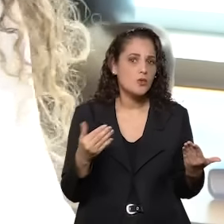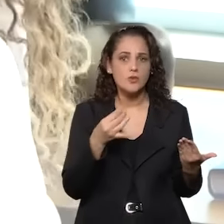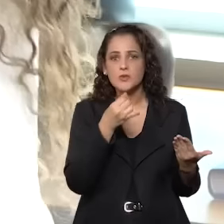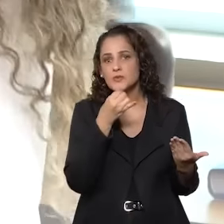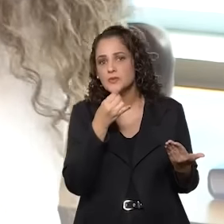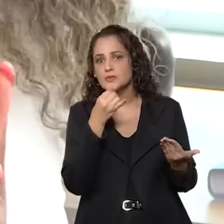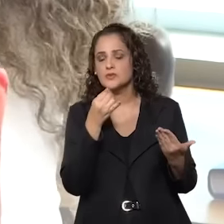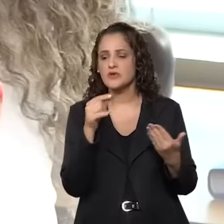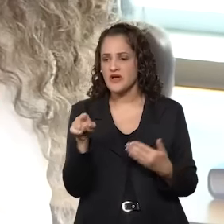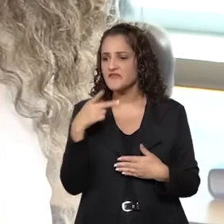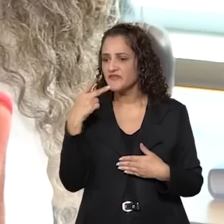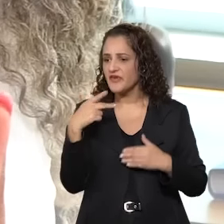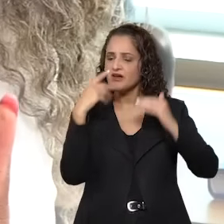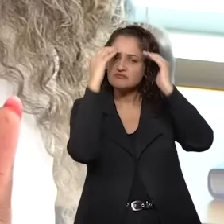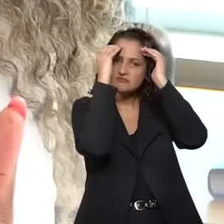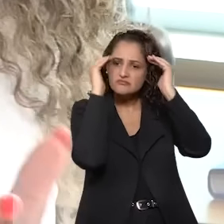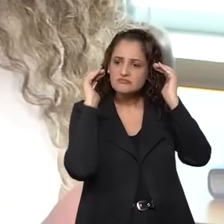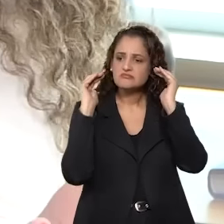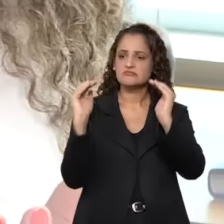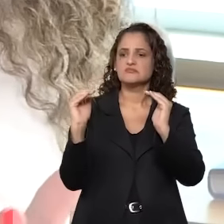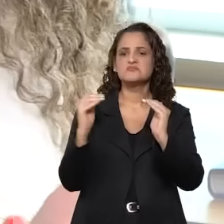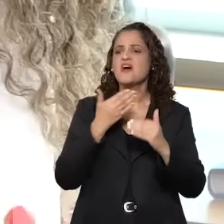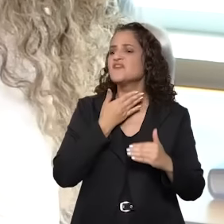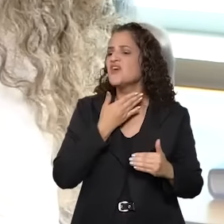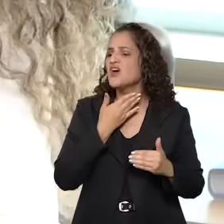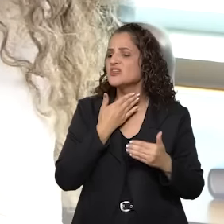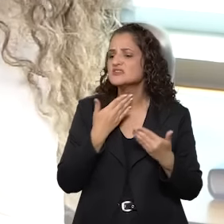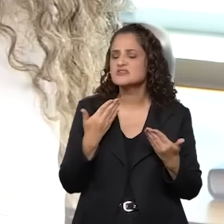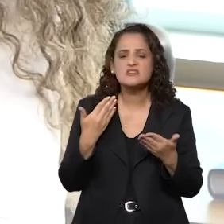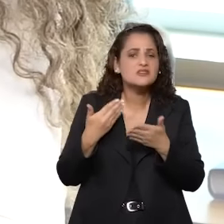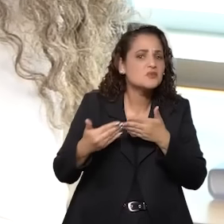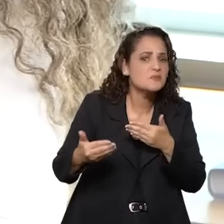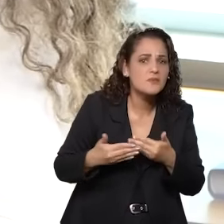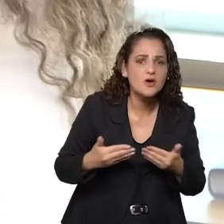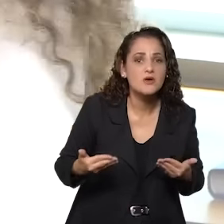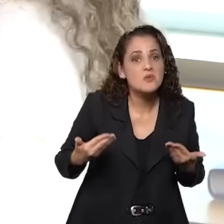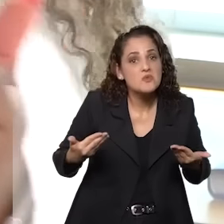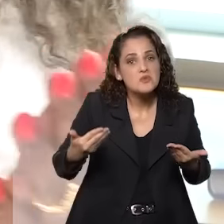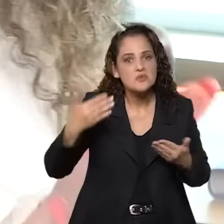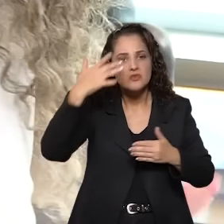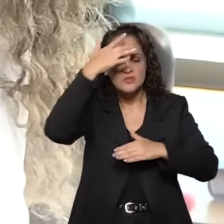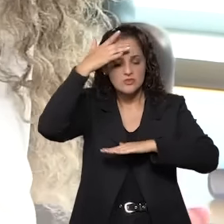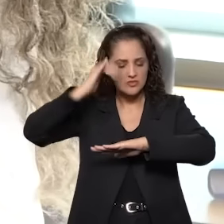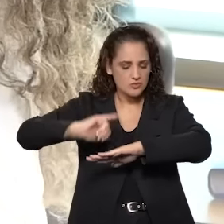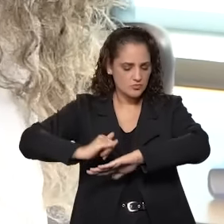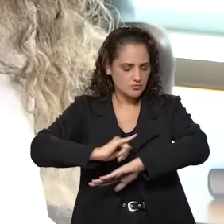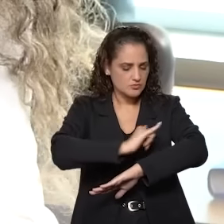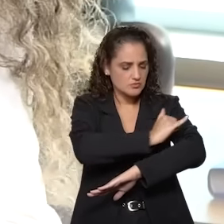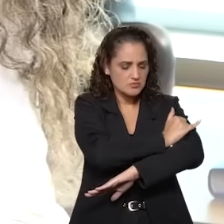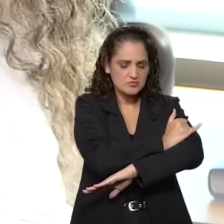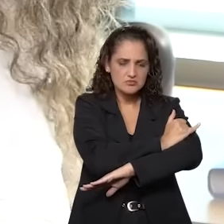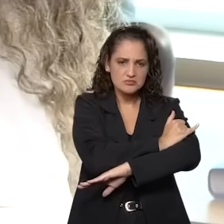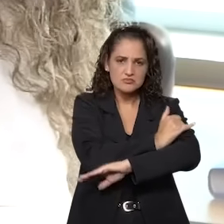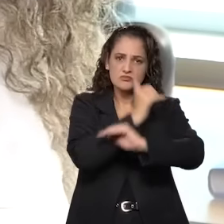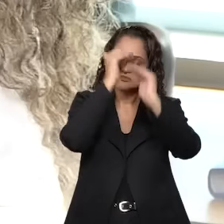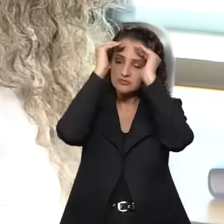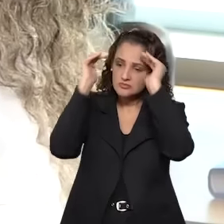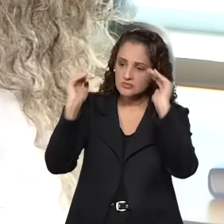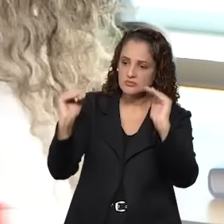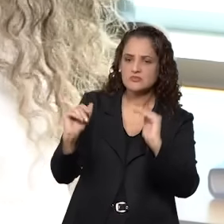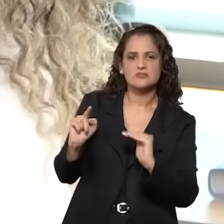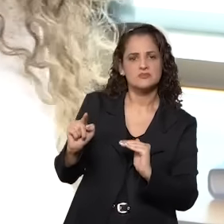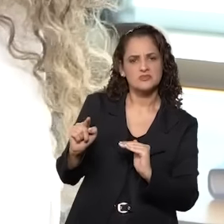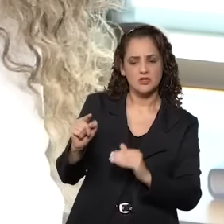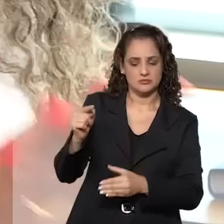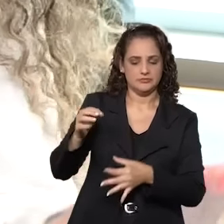onde uma pessoa gorda né ela possa ser respeitada e não somente ser julgada o tempo todo por ser uma pessoa que não tem saúde